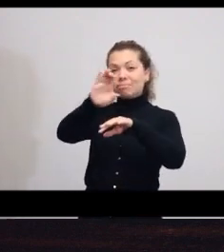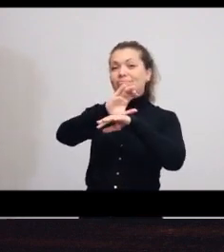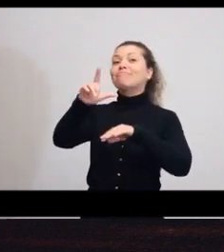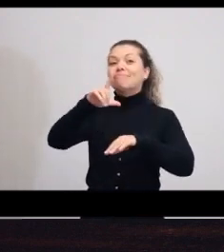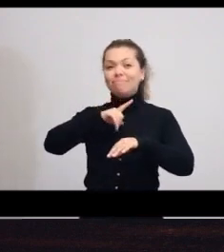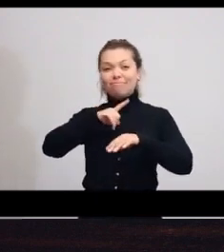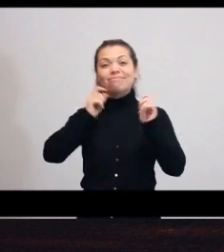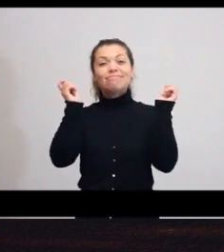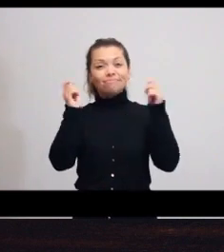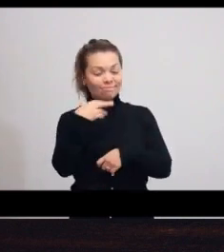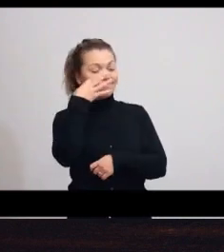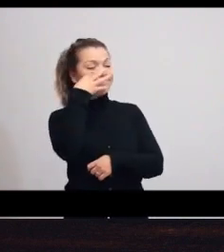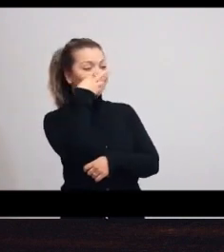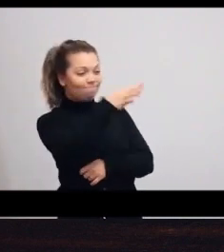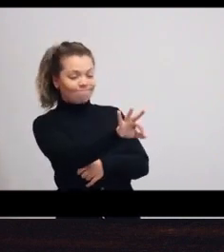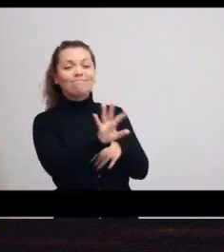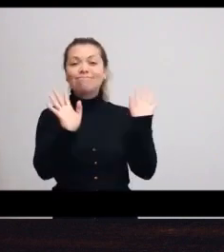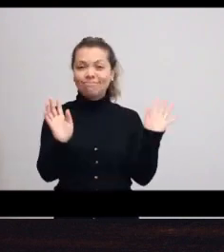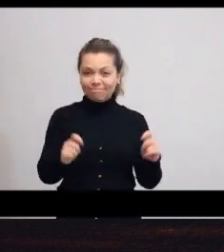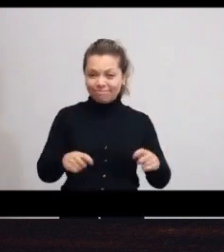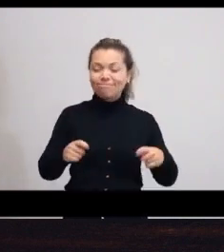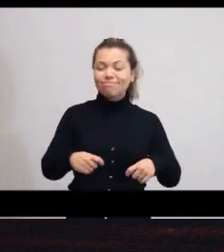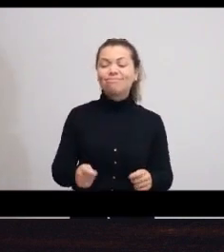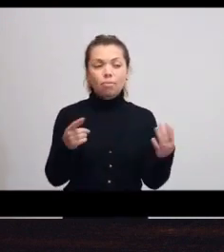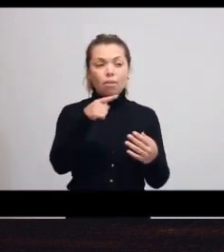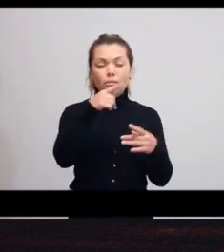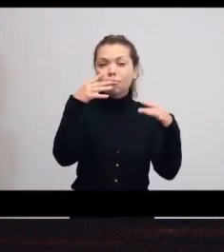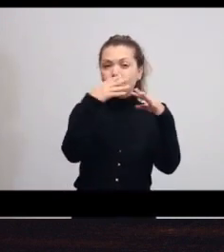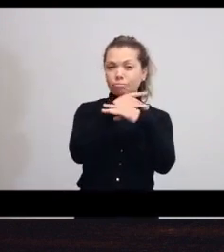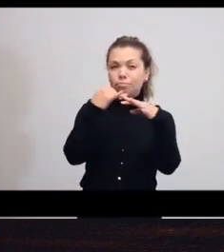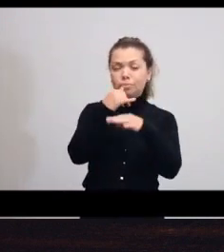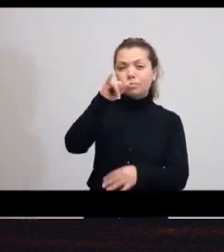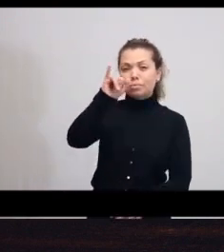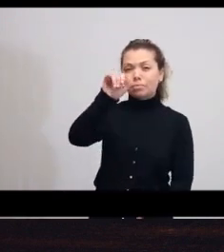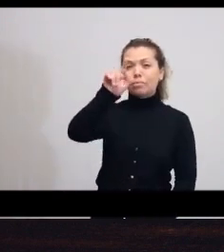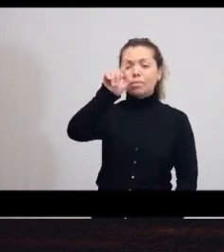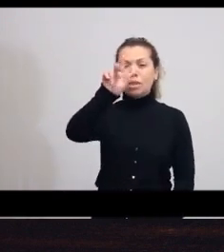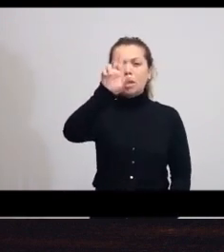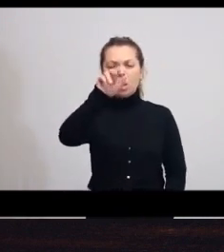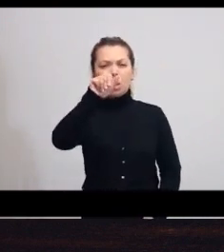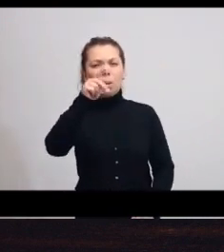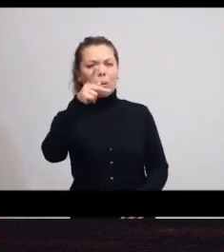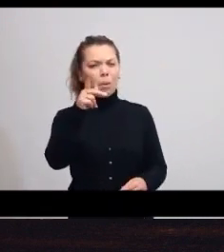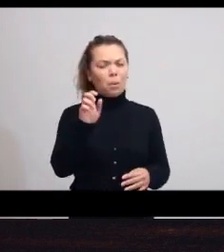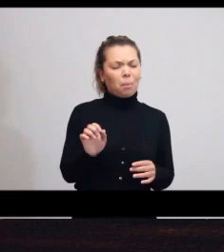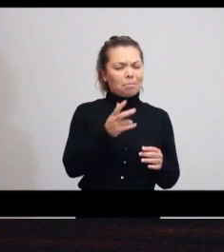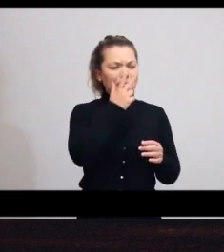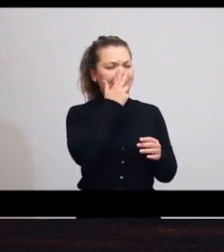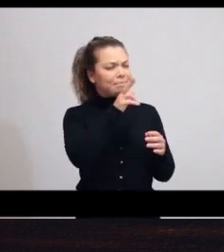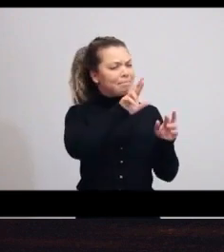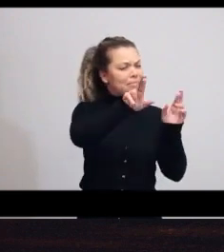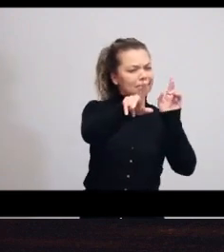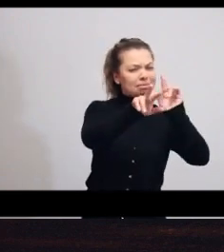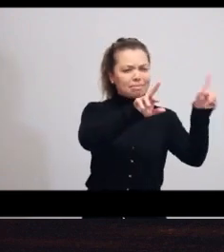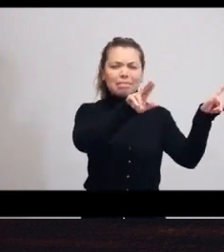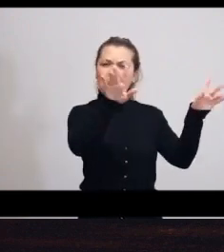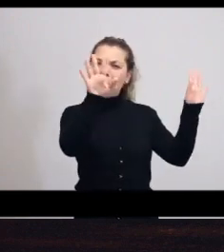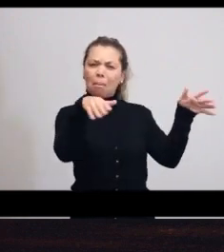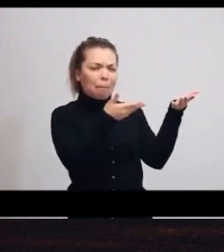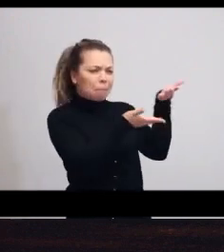Estação Ecológica Jureia Itatins, que, por sua vez, fica no interior do mosaico Lagamar. Os